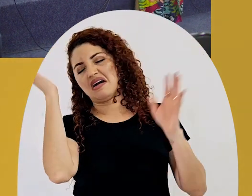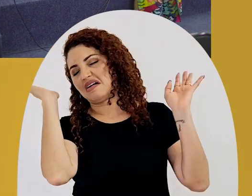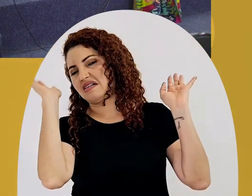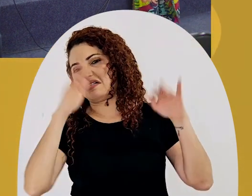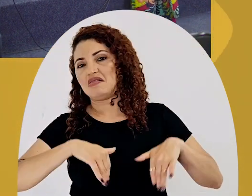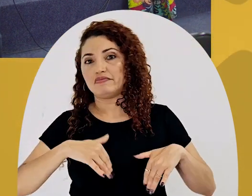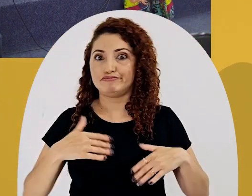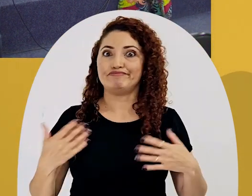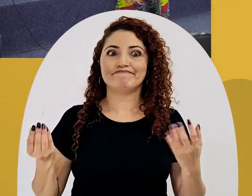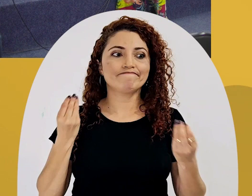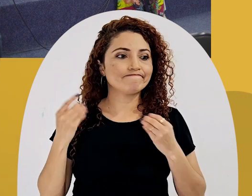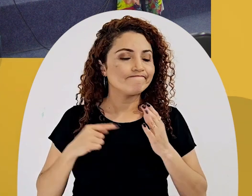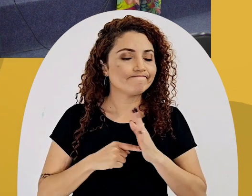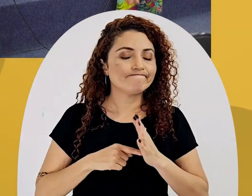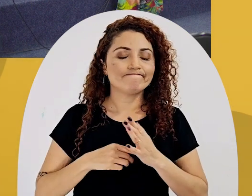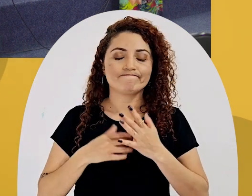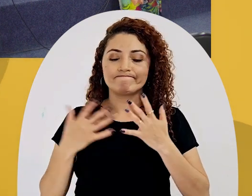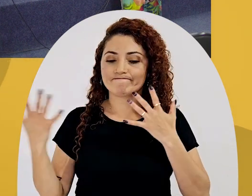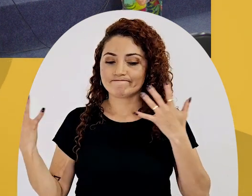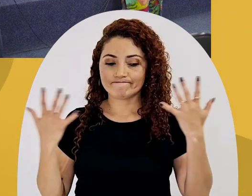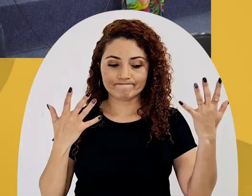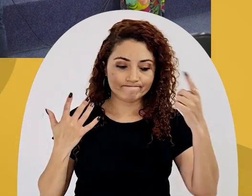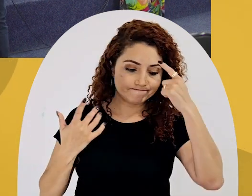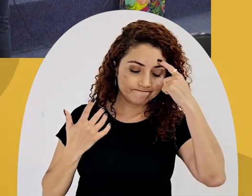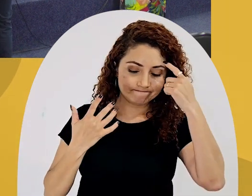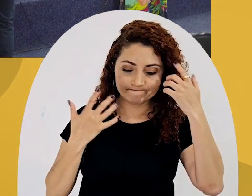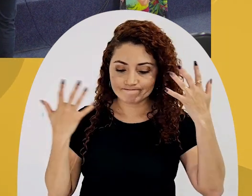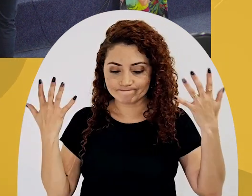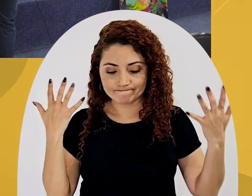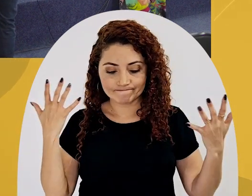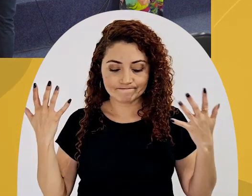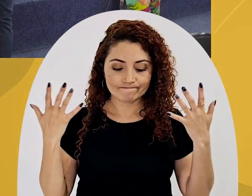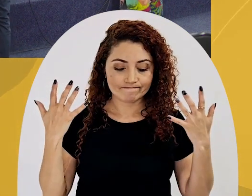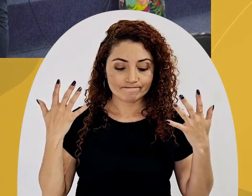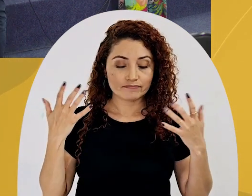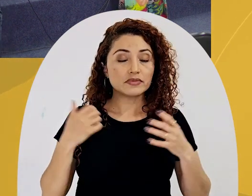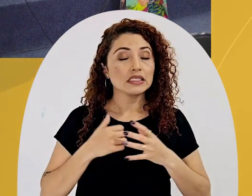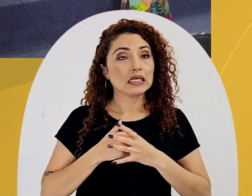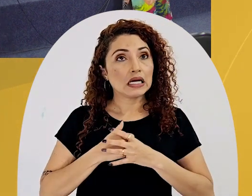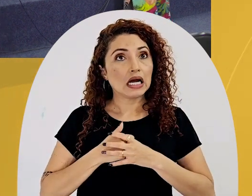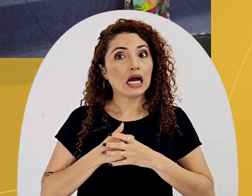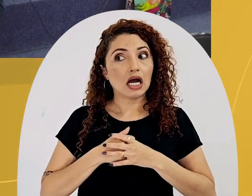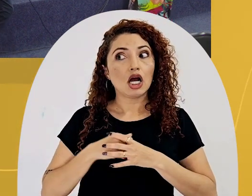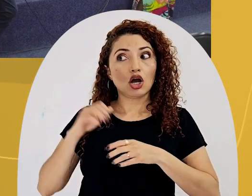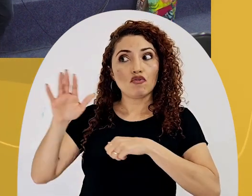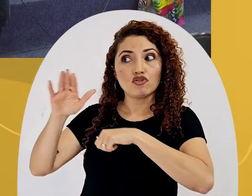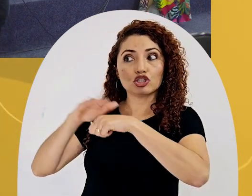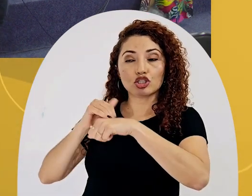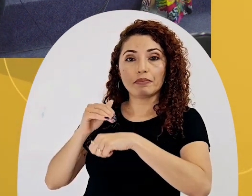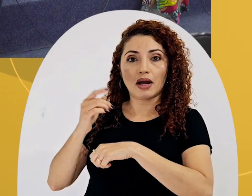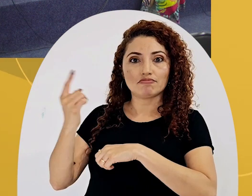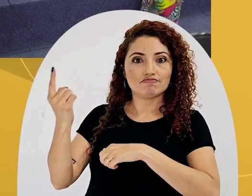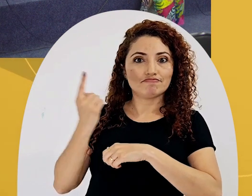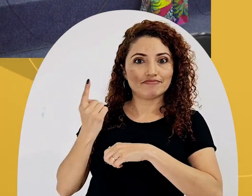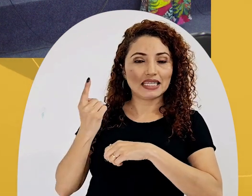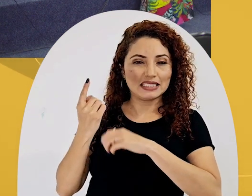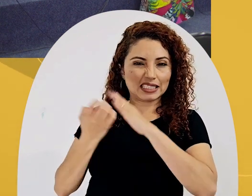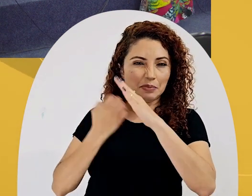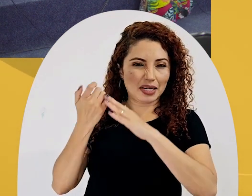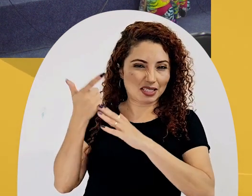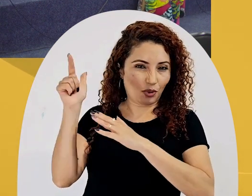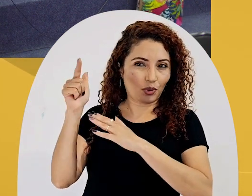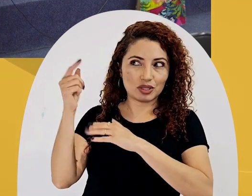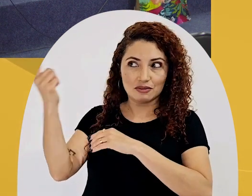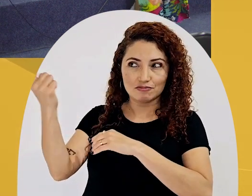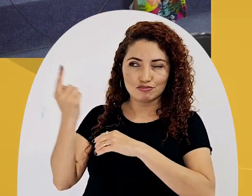essa possibilidade, foi trazer esse fornecedor para eu atender.